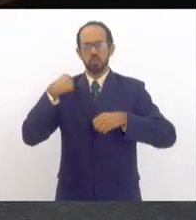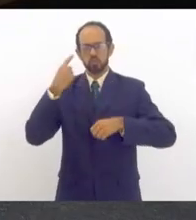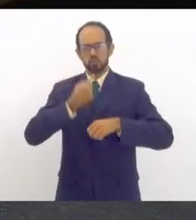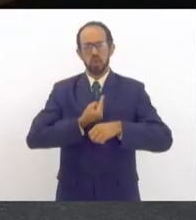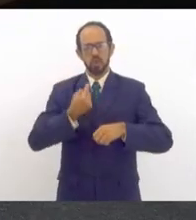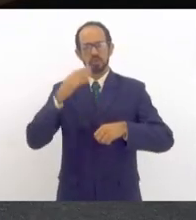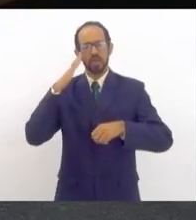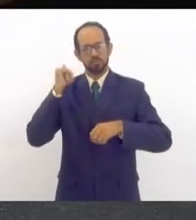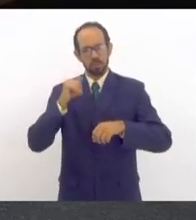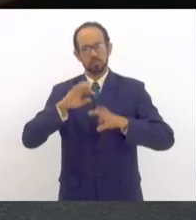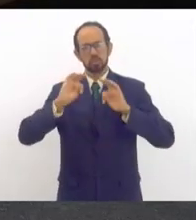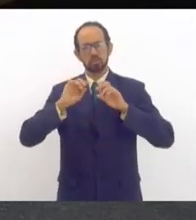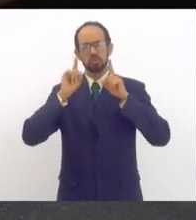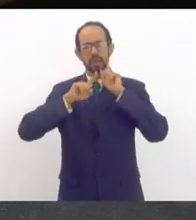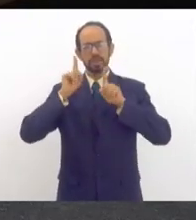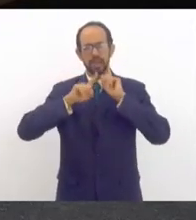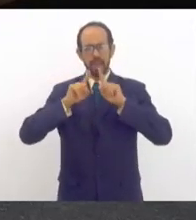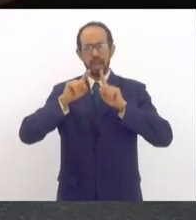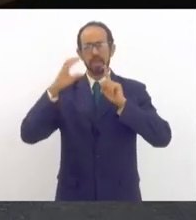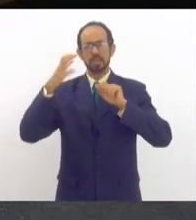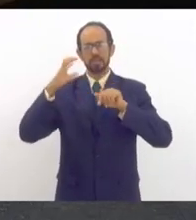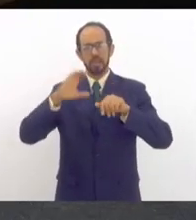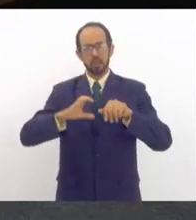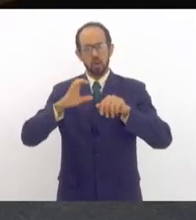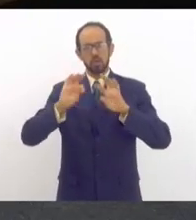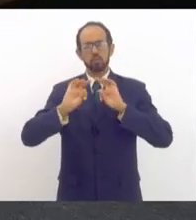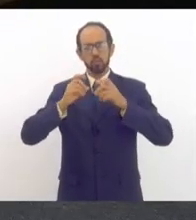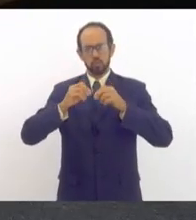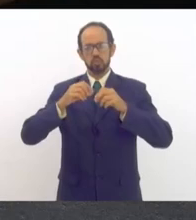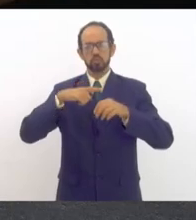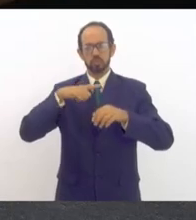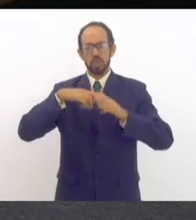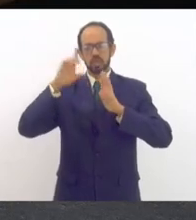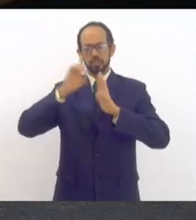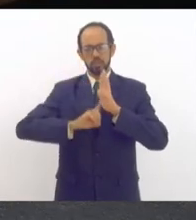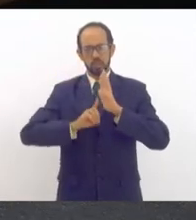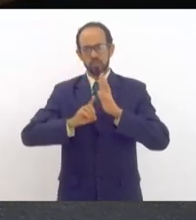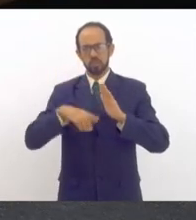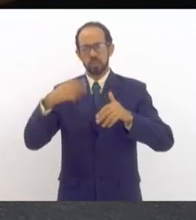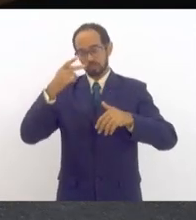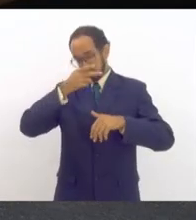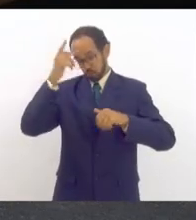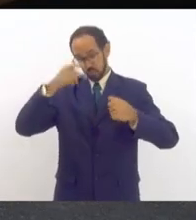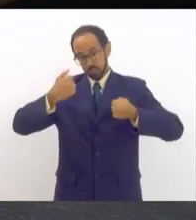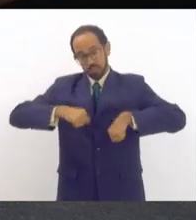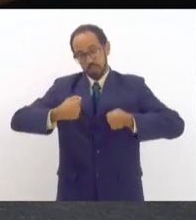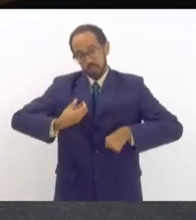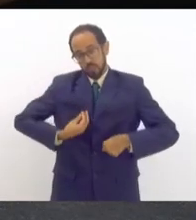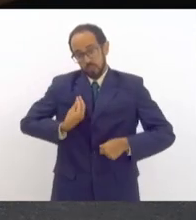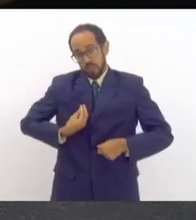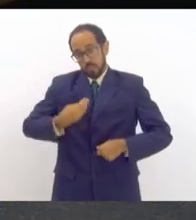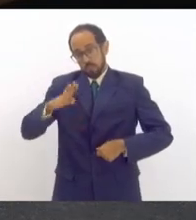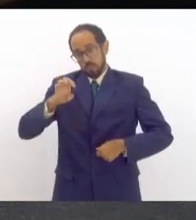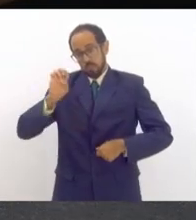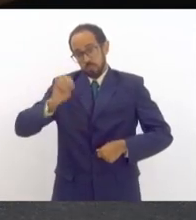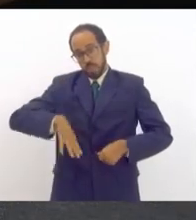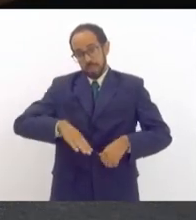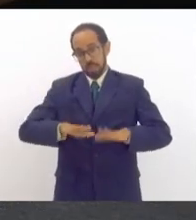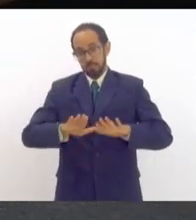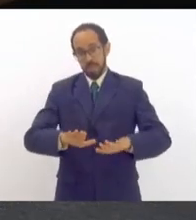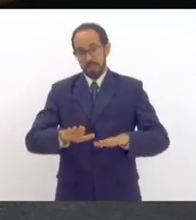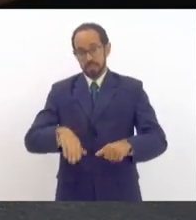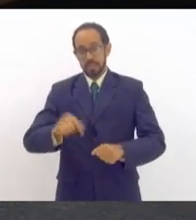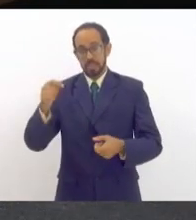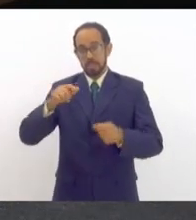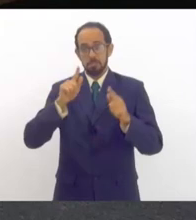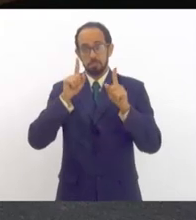Maricá tem direito Niterói tem direito e as pessoas precisam viver bem mas magégua